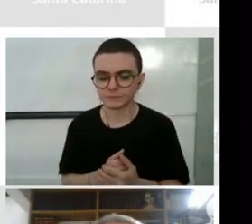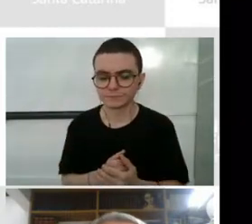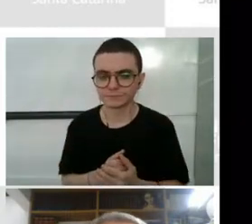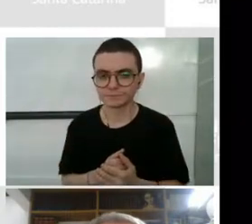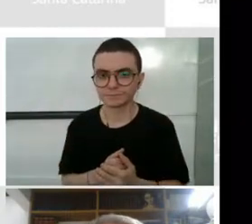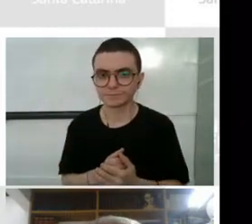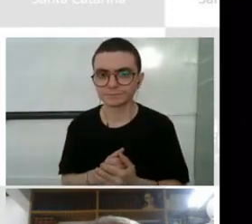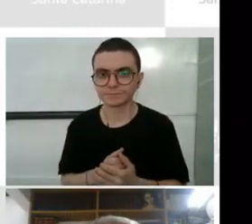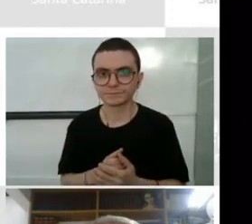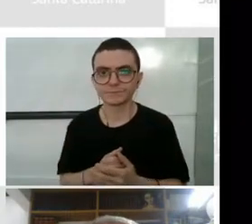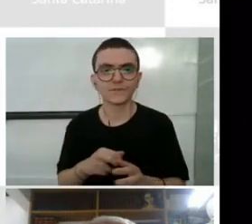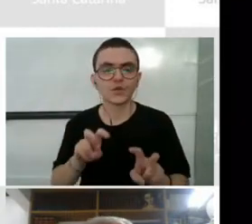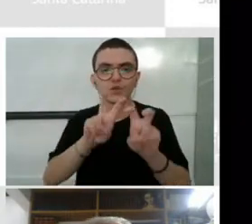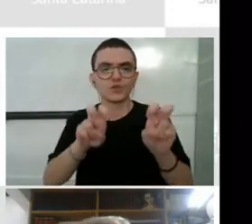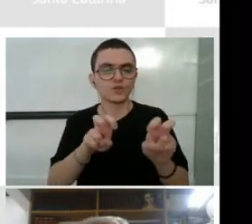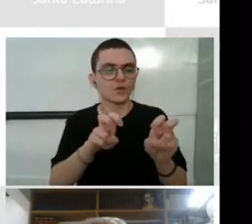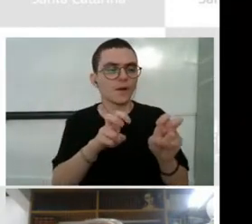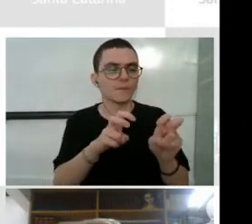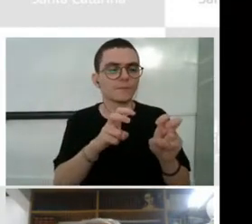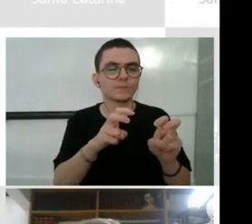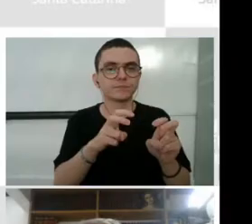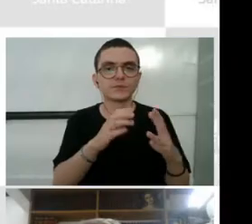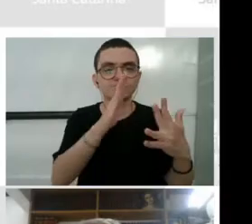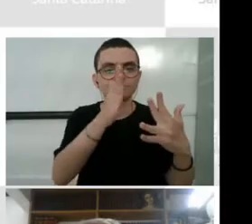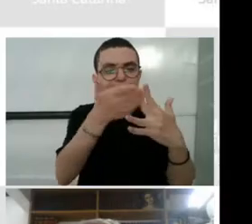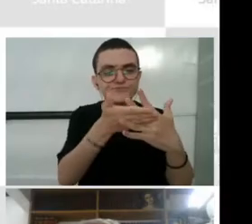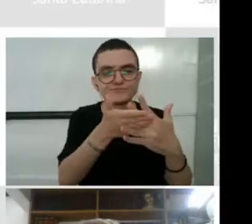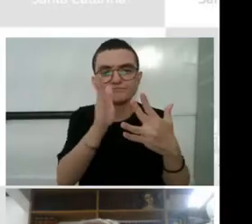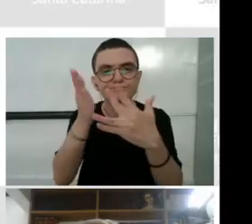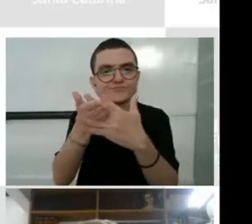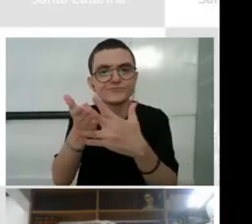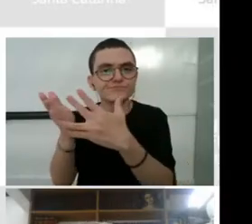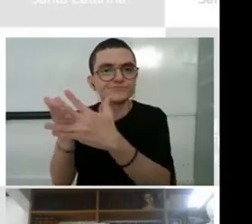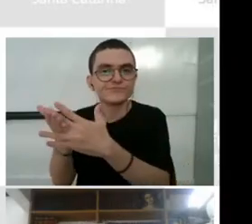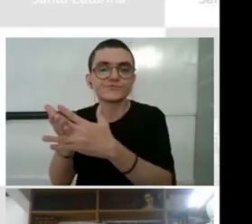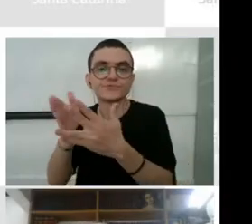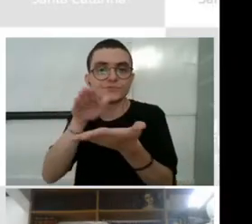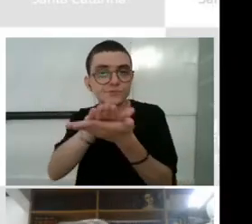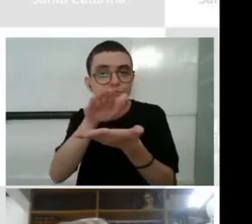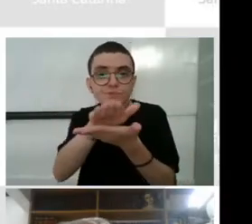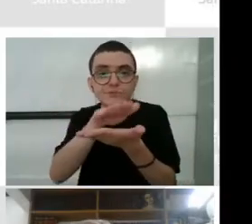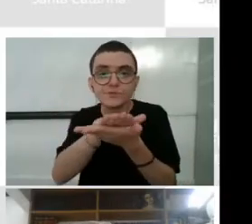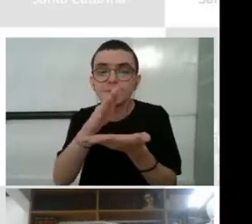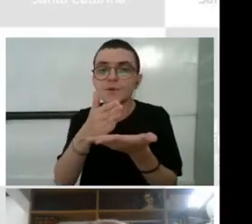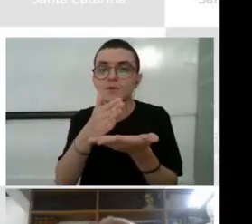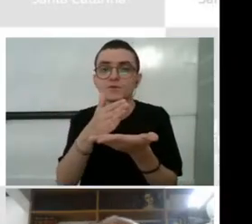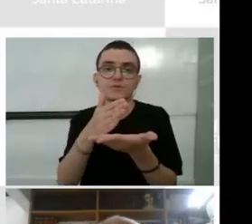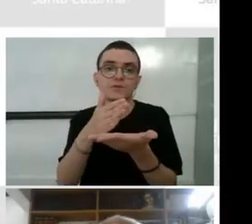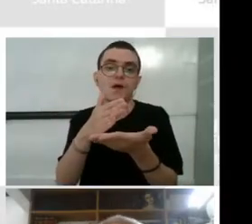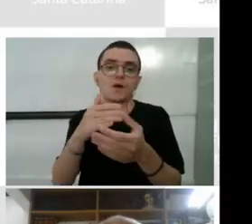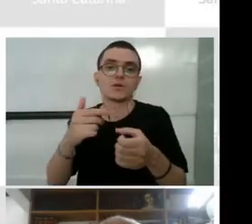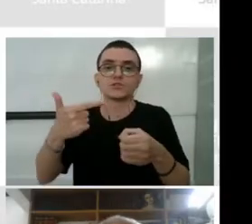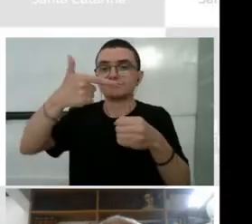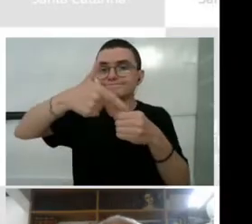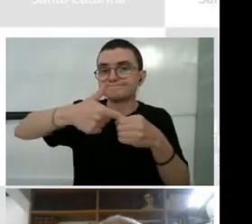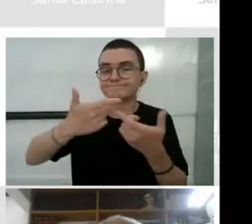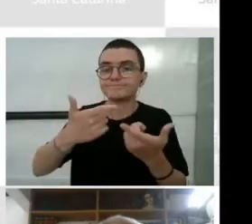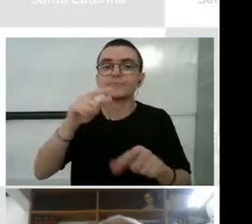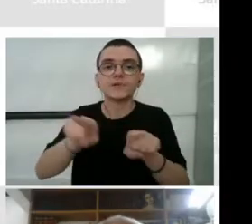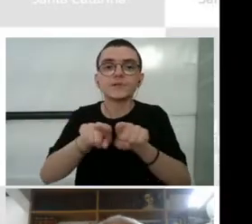os intervalos entre a produção atual de combustíveis fósseis e aquilo que seria necessário que nós